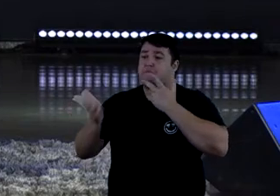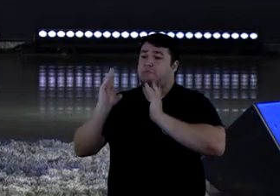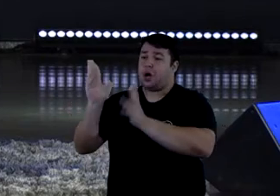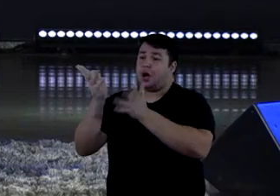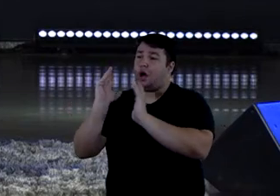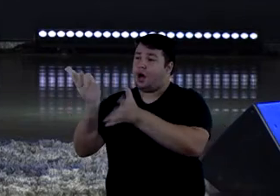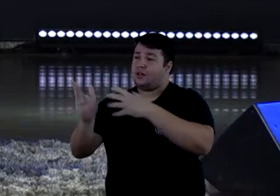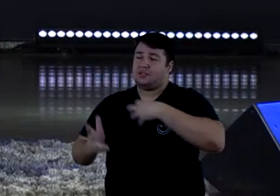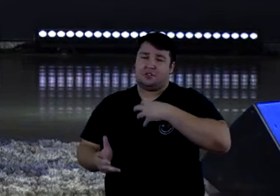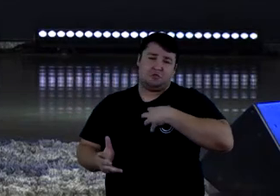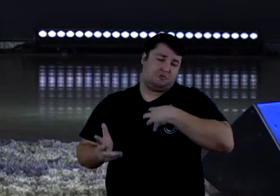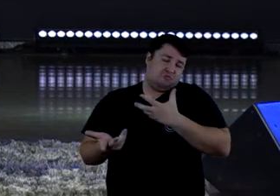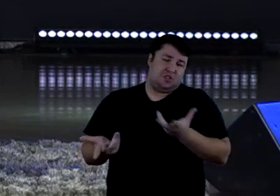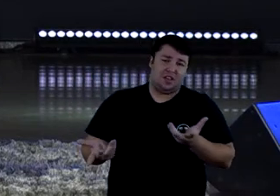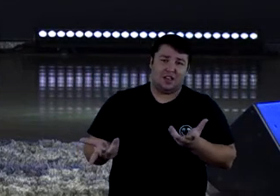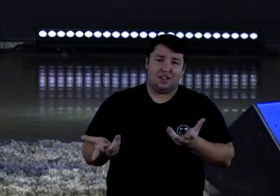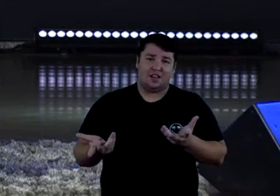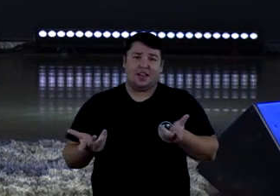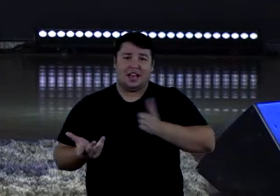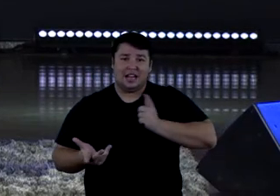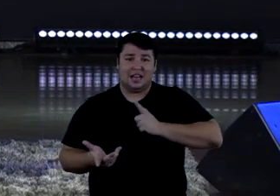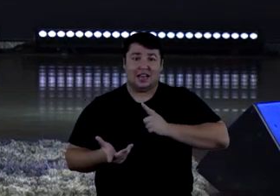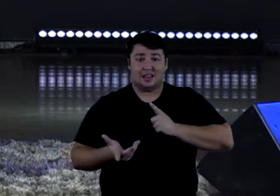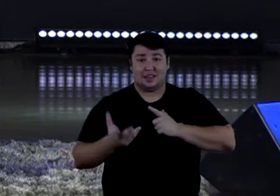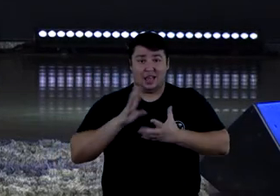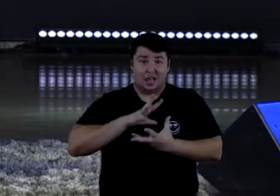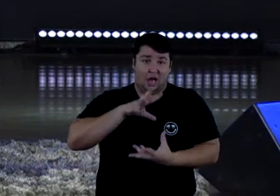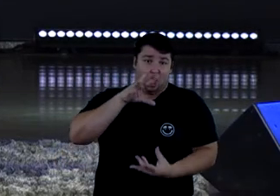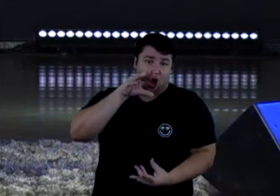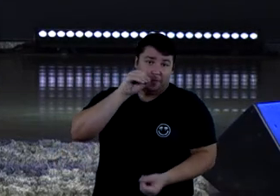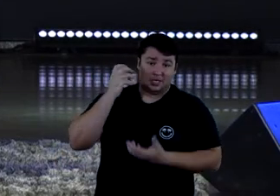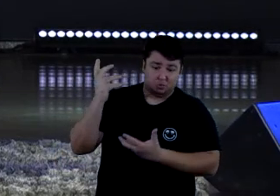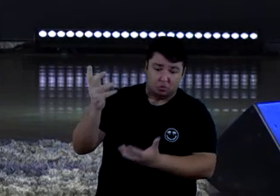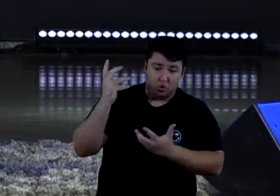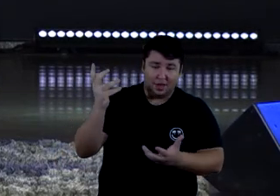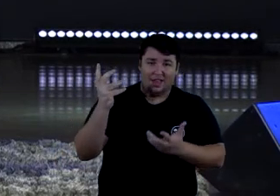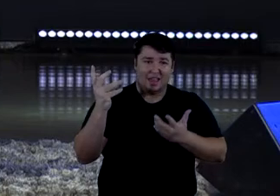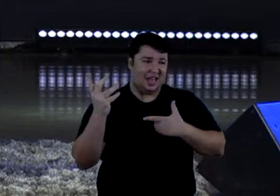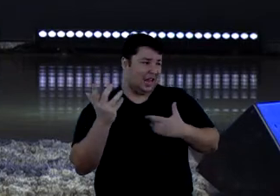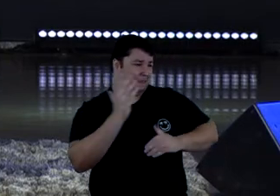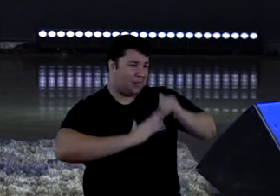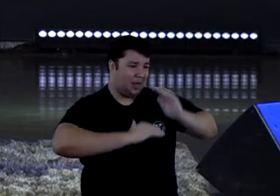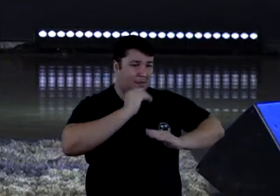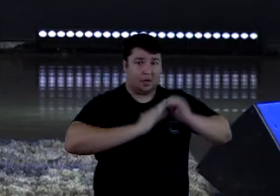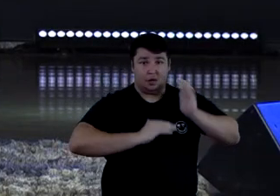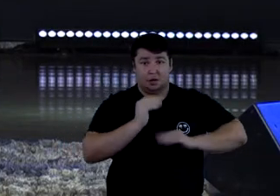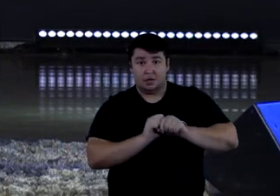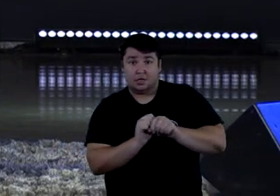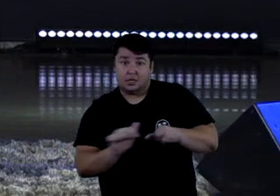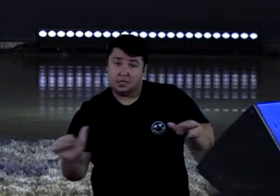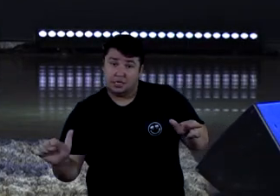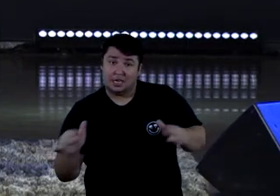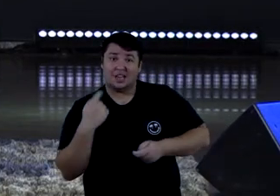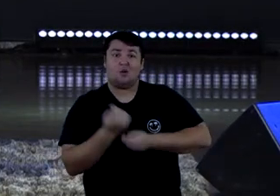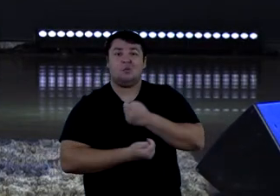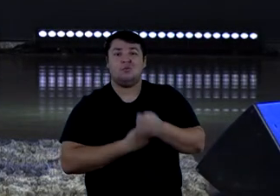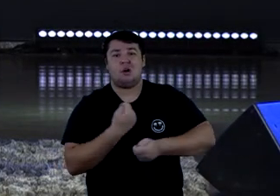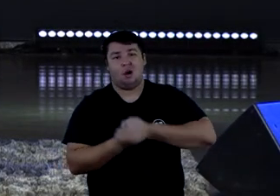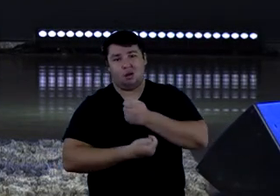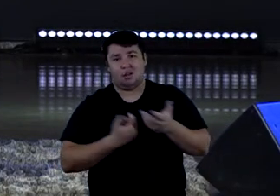se envolve com o que quer, ela alimenta a alma dela do que ela quer, ela reage como quer. Ninguém segura uma pessoa selvagem.